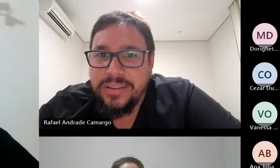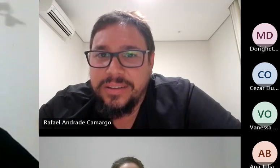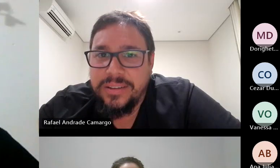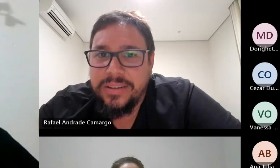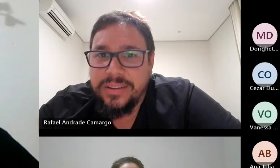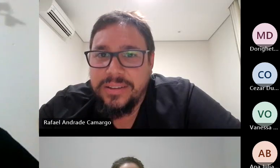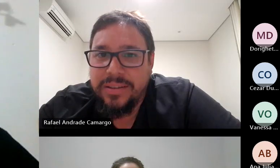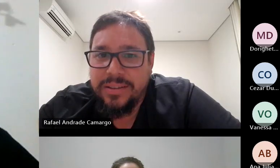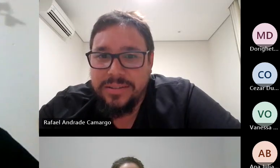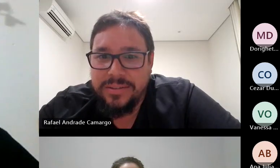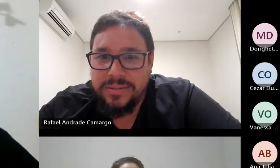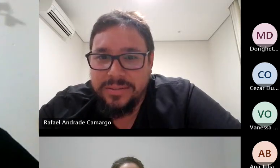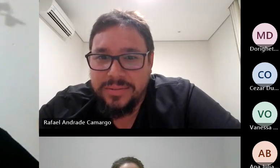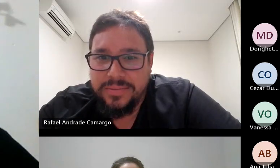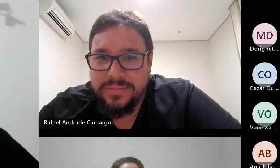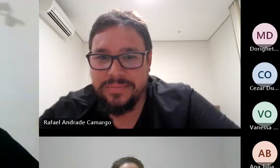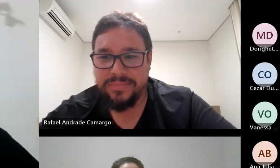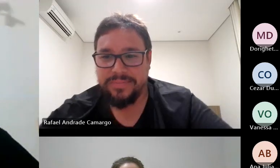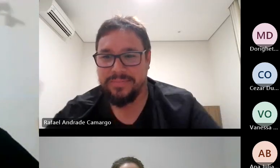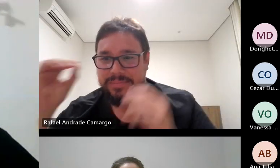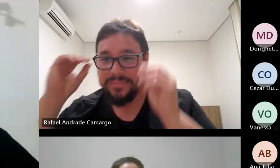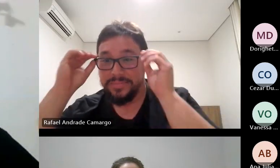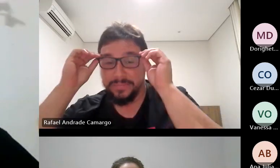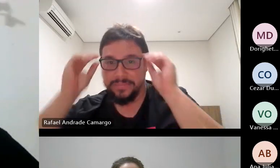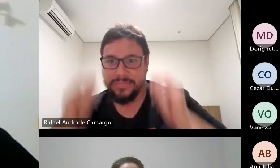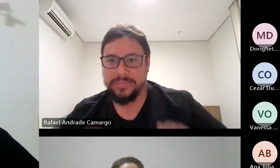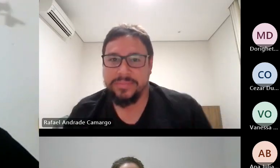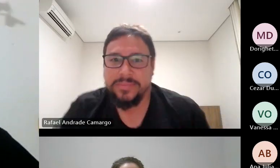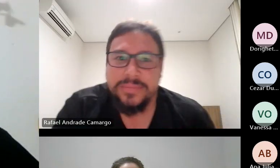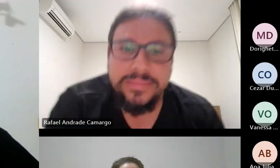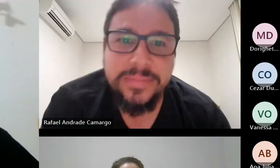eu ainda tenho uma consultoria com engenheiros para ajudar eles a montar uma proposta de honorário.